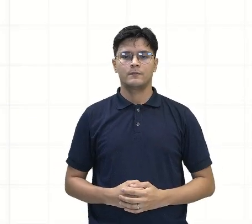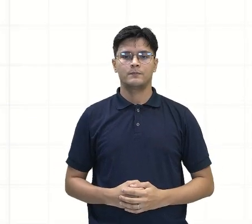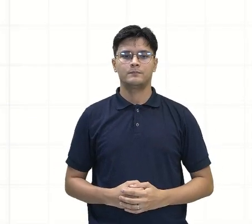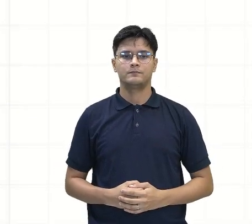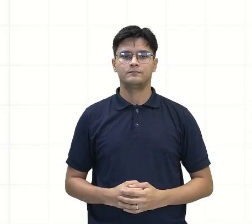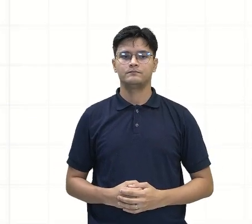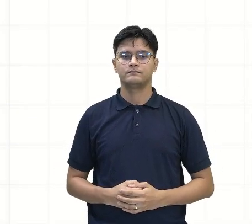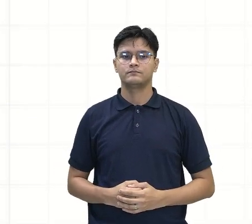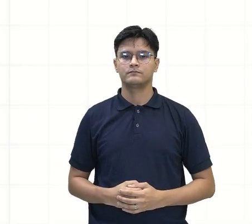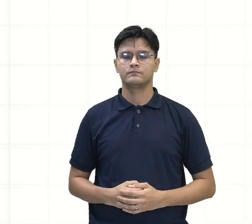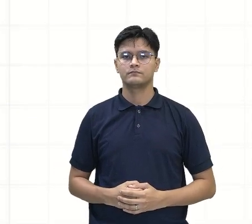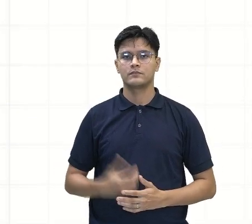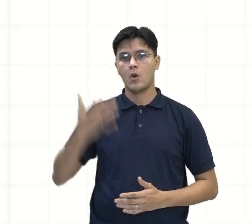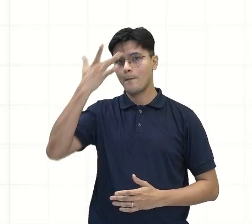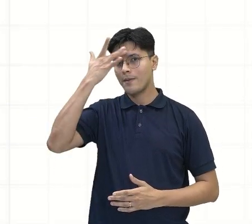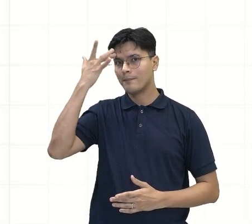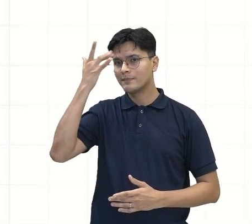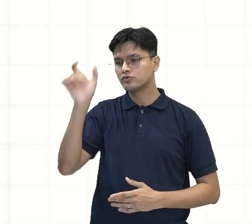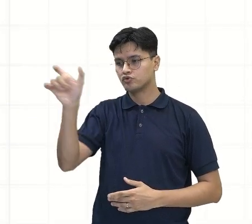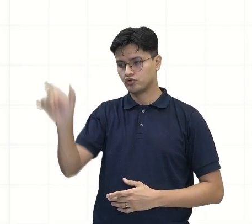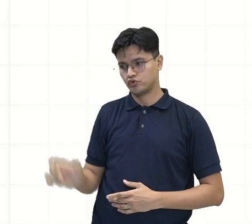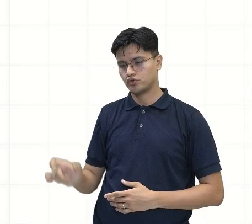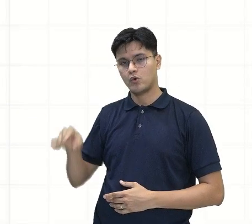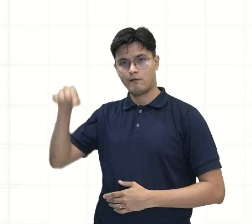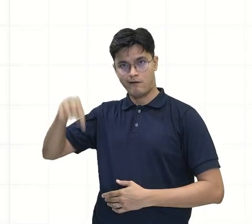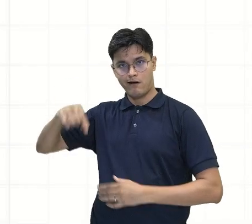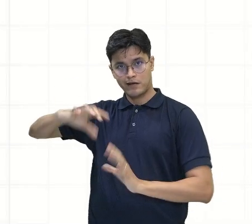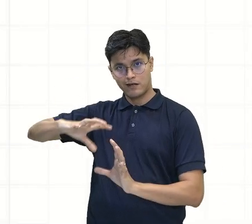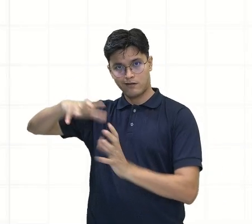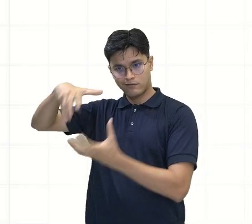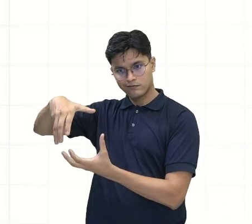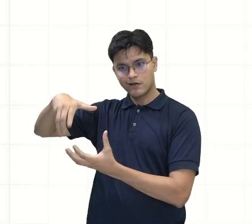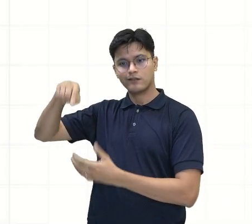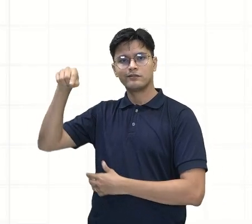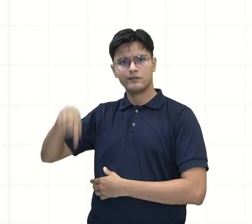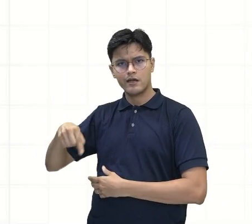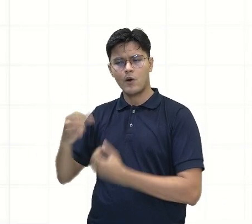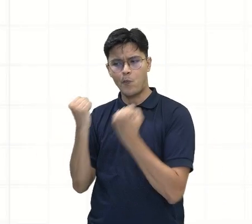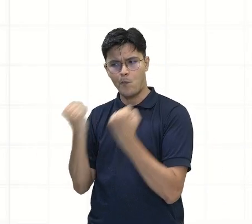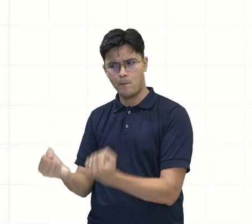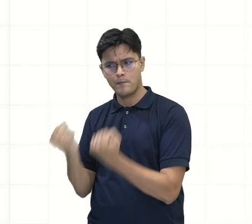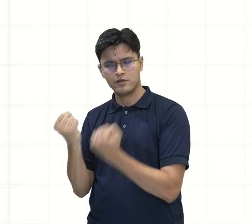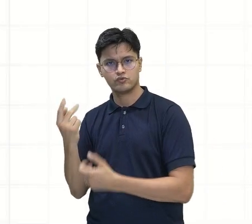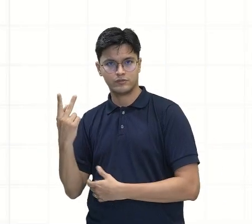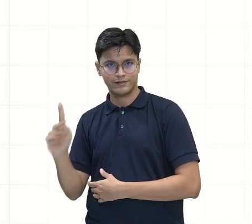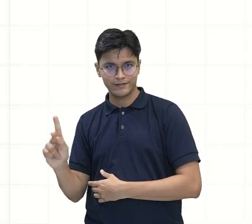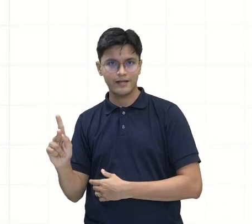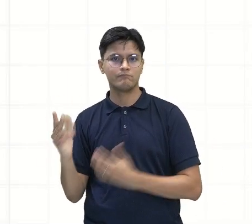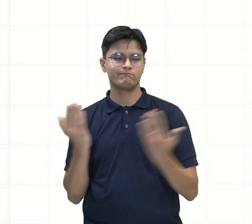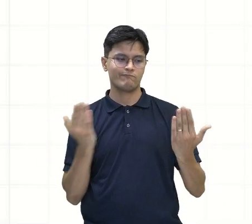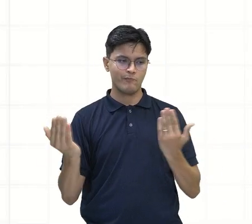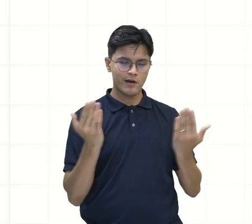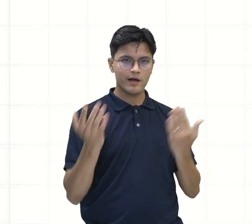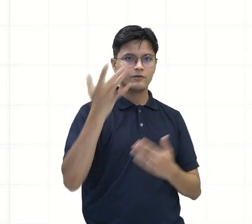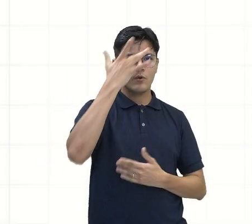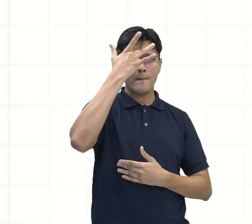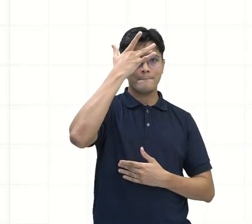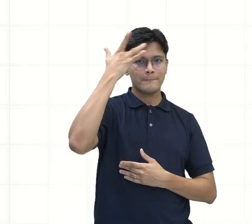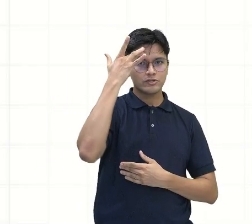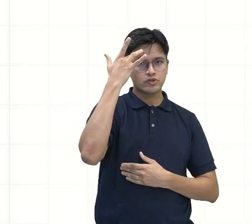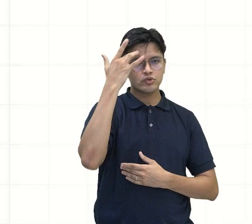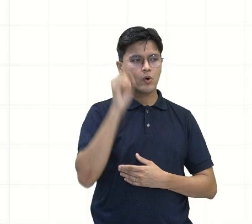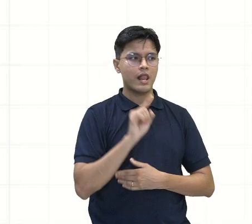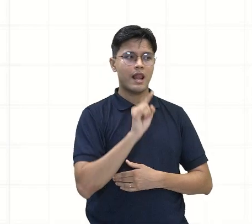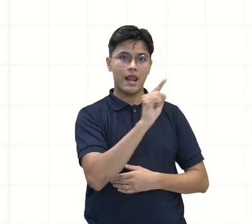peso de uma pessoa na Terra e o seu peso em Netuno é 5/7. Dessa